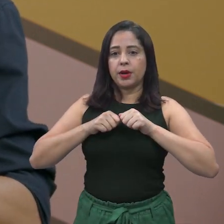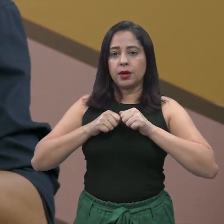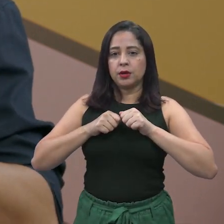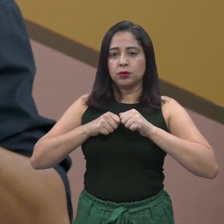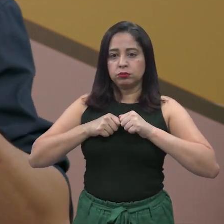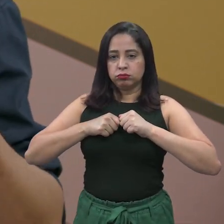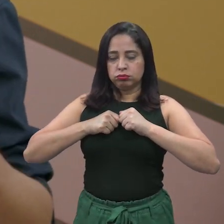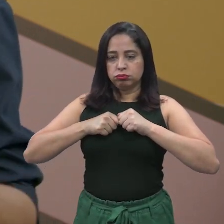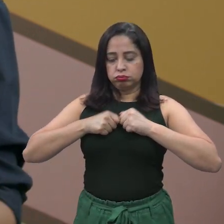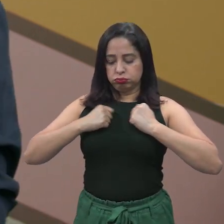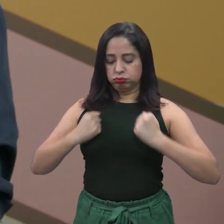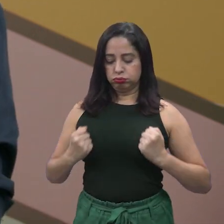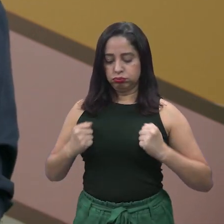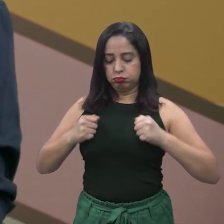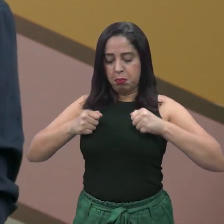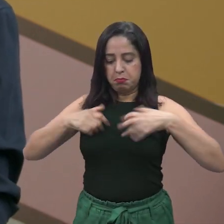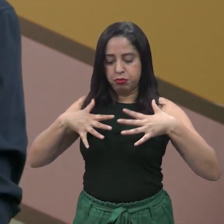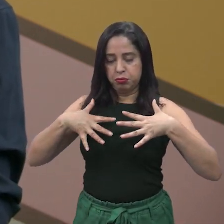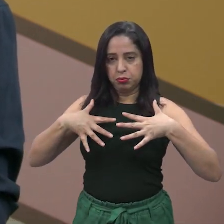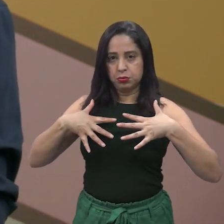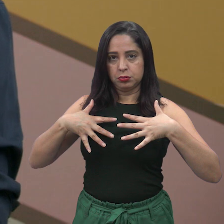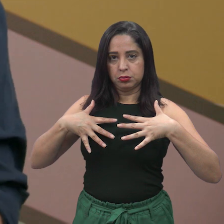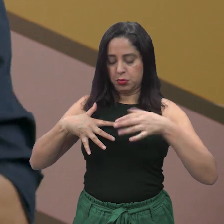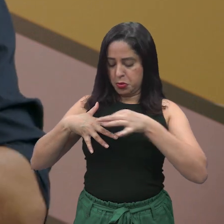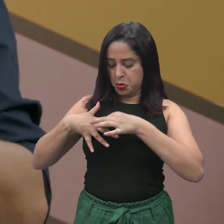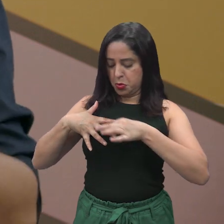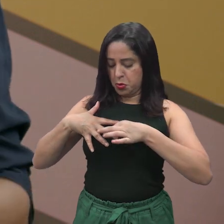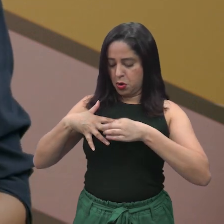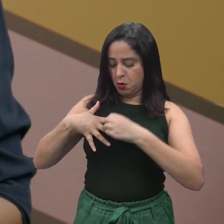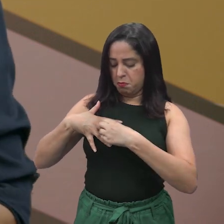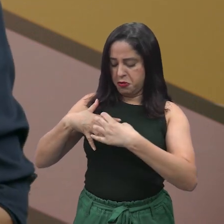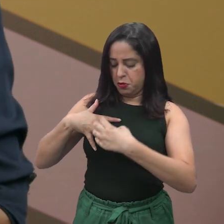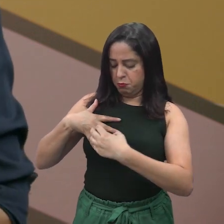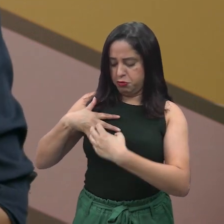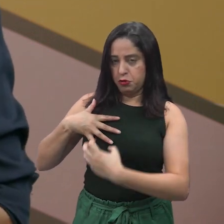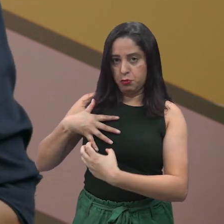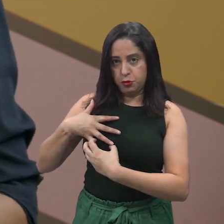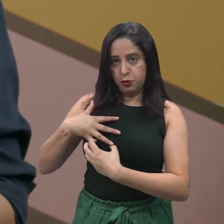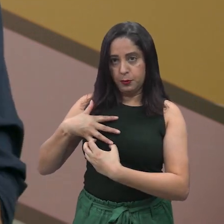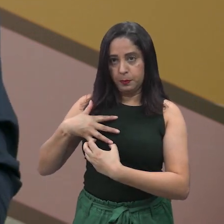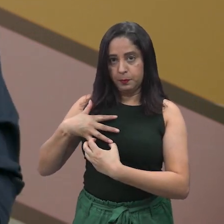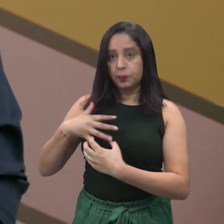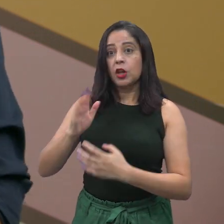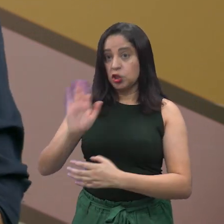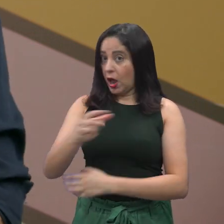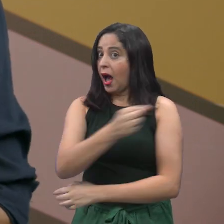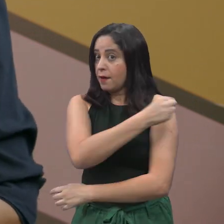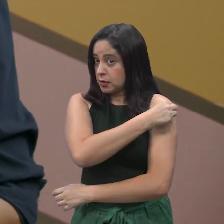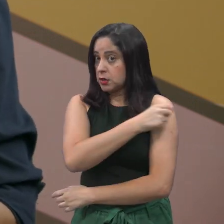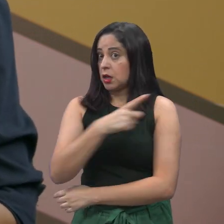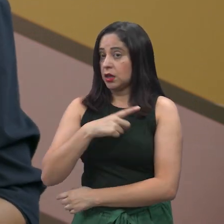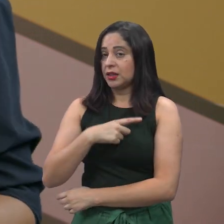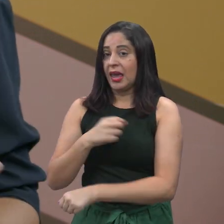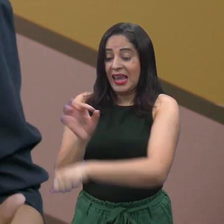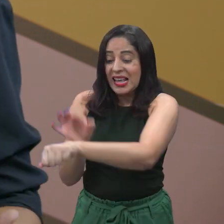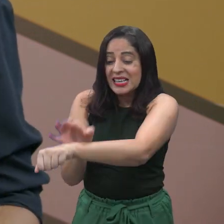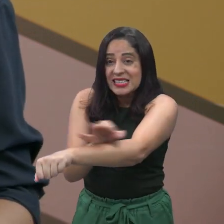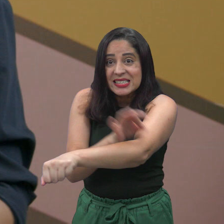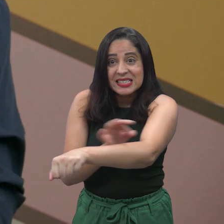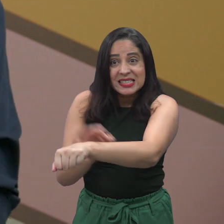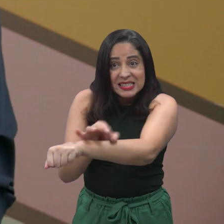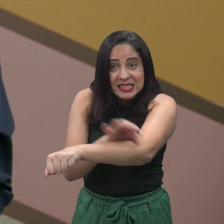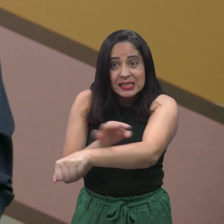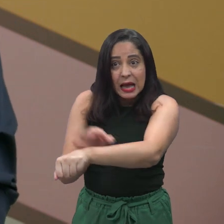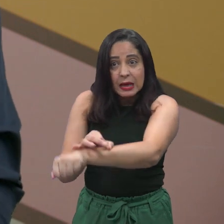então assim, muita criança ficou com a vacina desatualizada, e aí realmente precisamos tomar cuidado. Sarampo também, então são doenças que